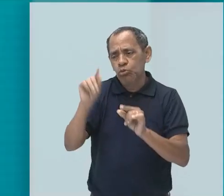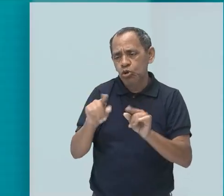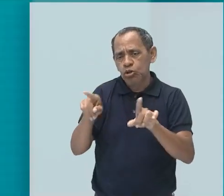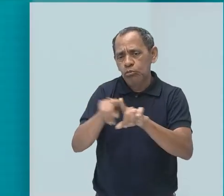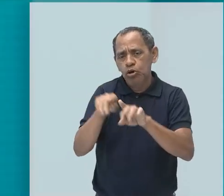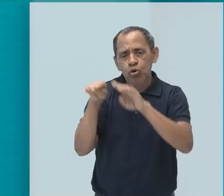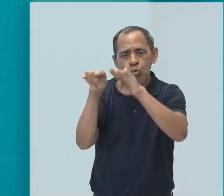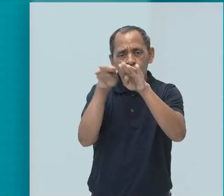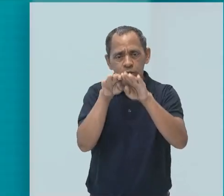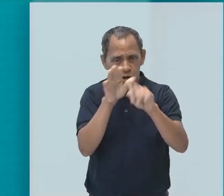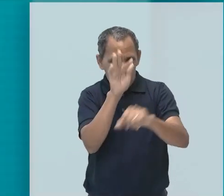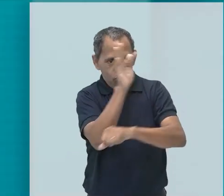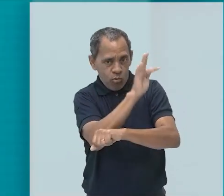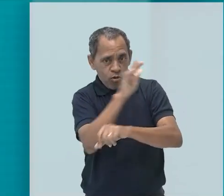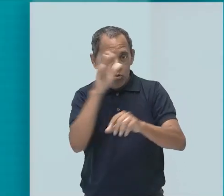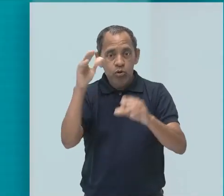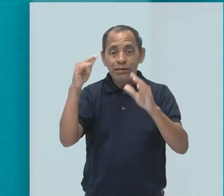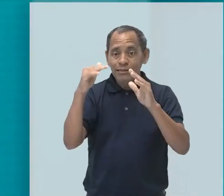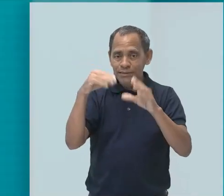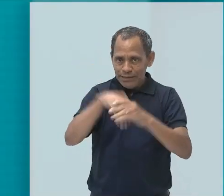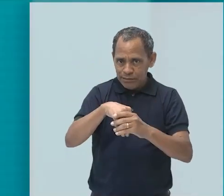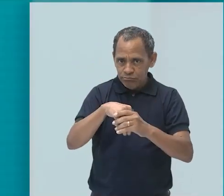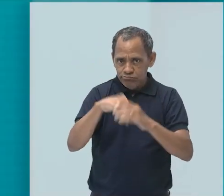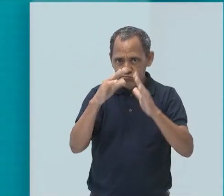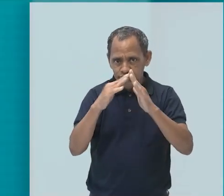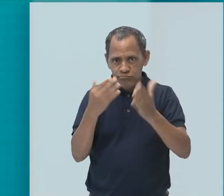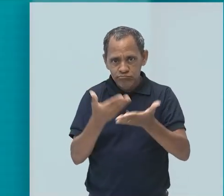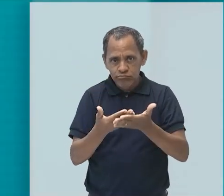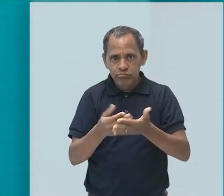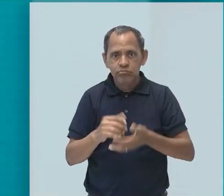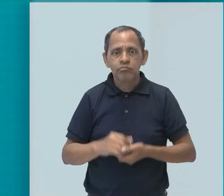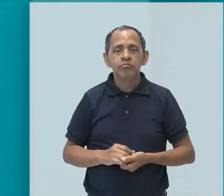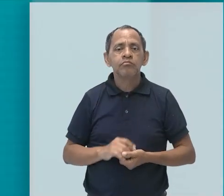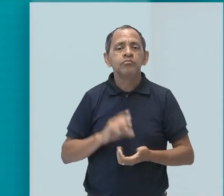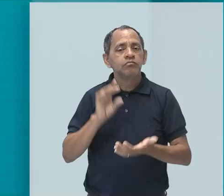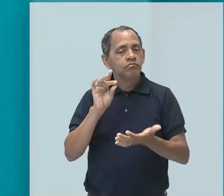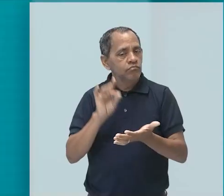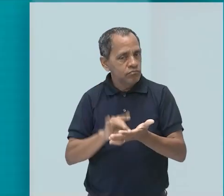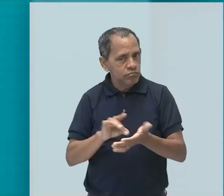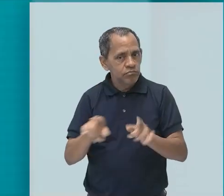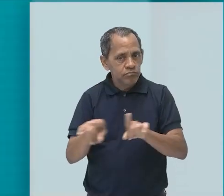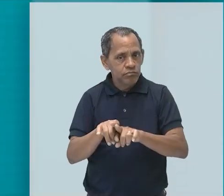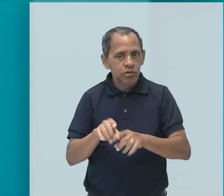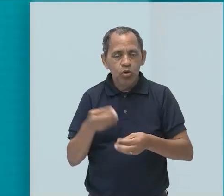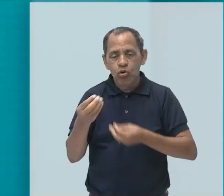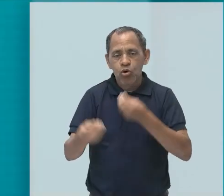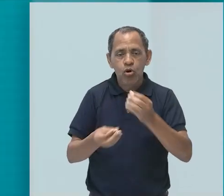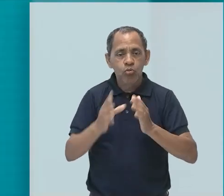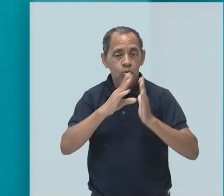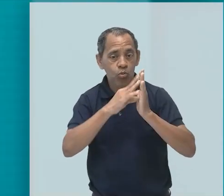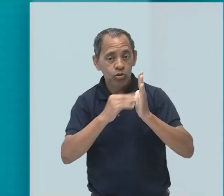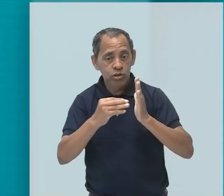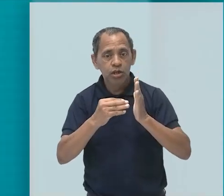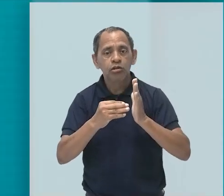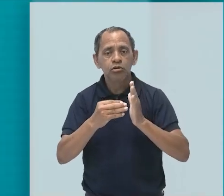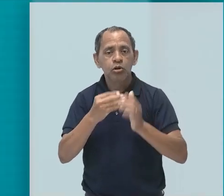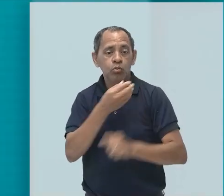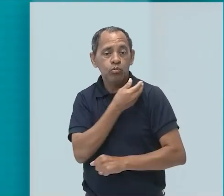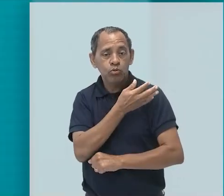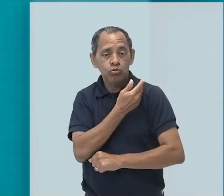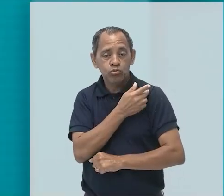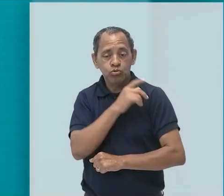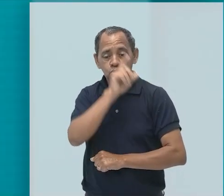padrão formal na escola, não é? E acaba ali por impor o seu modelo e ser preconceituoso com o outro